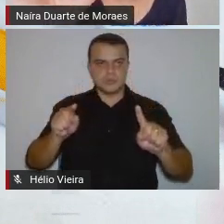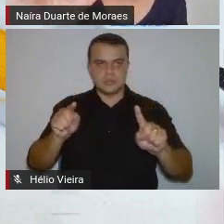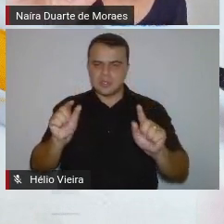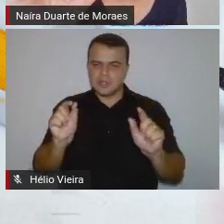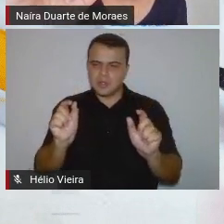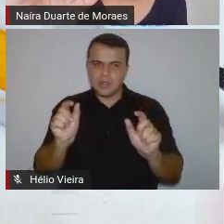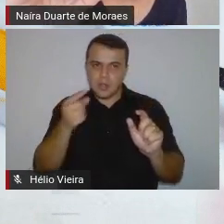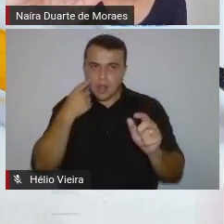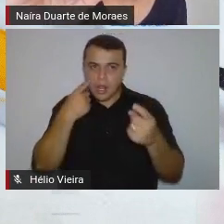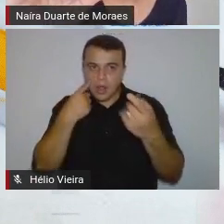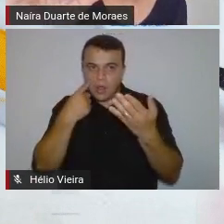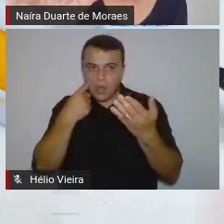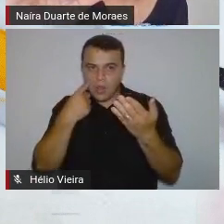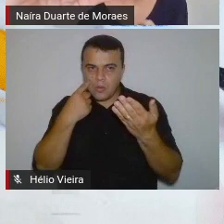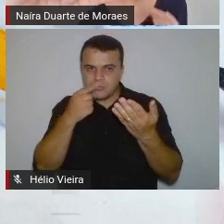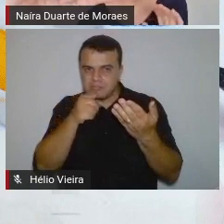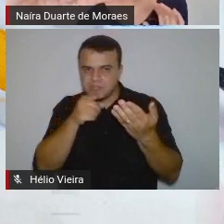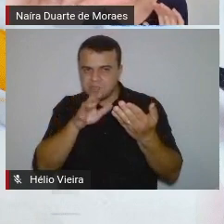menos assim, ó.